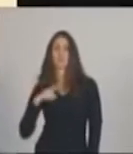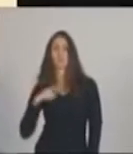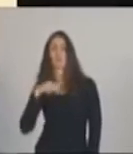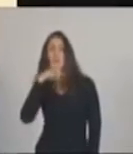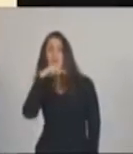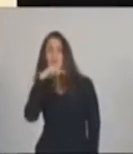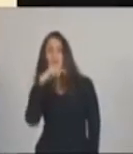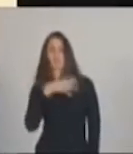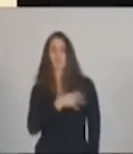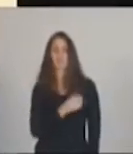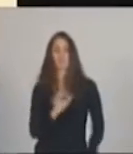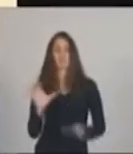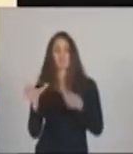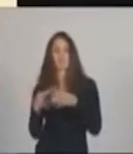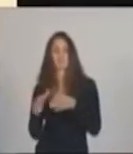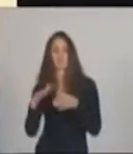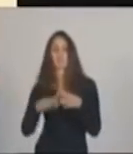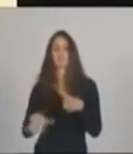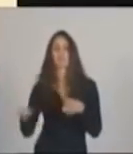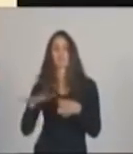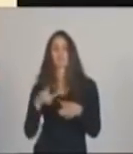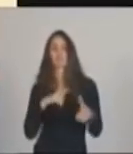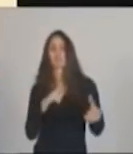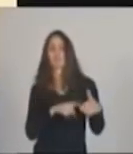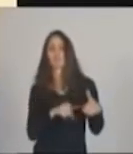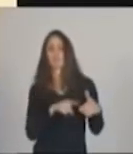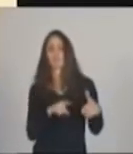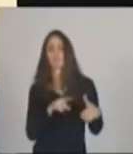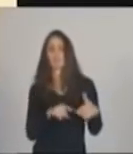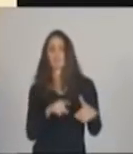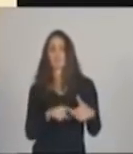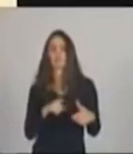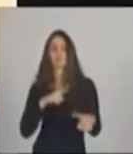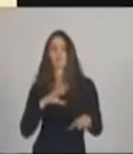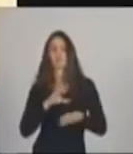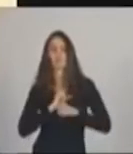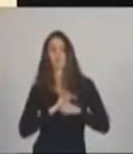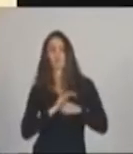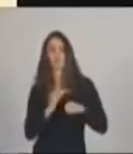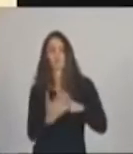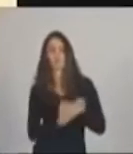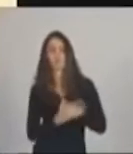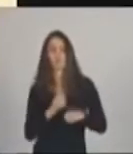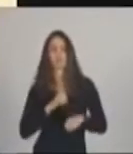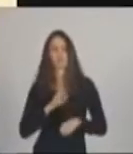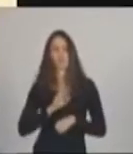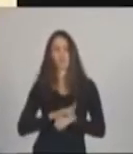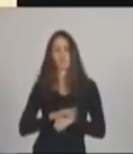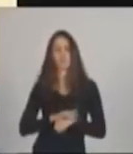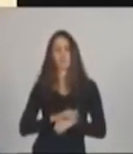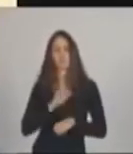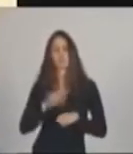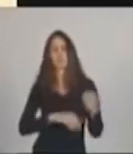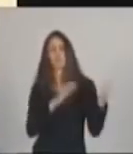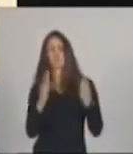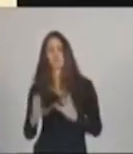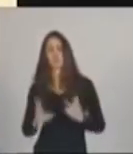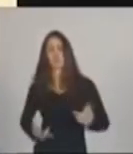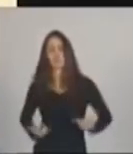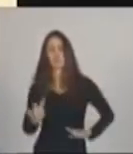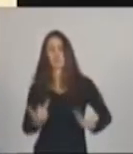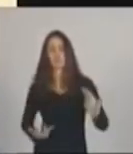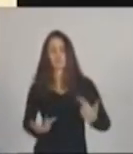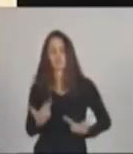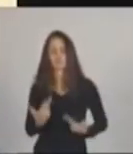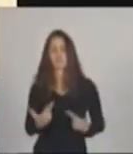netos. Ela teve alguns problemas, teve Covid, tinha algumas comorbidades, passou por outra cirurgia